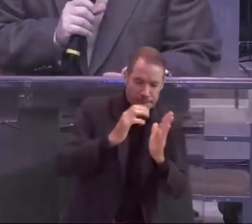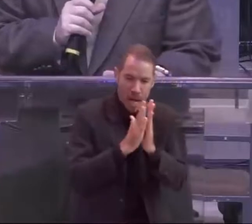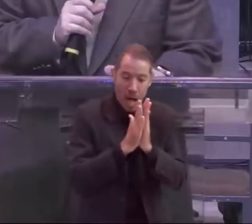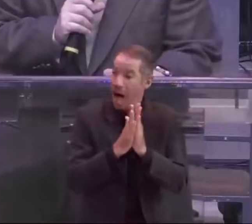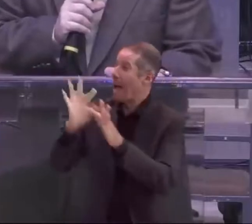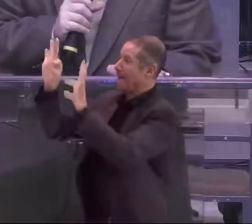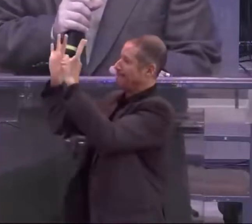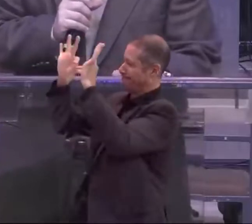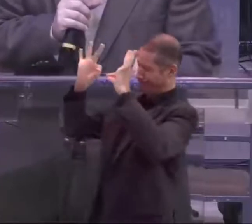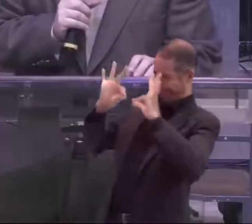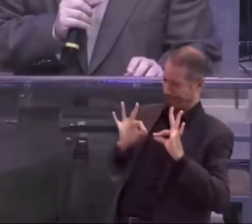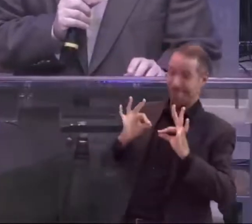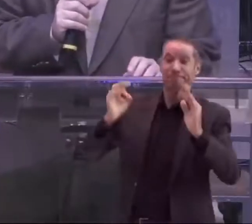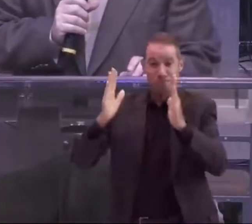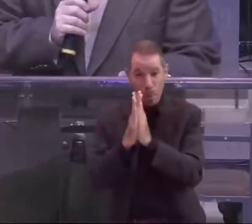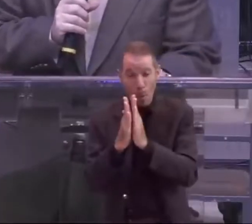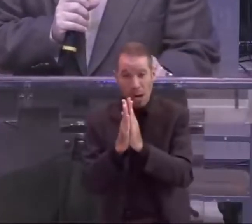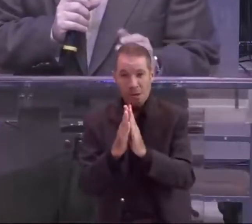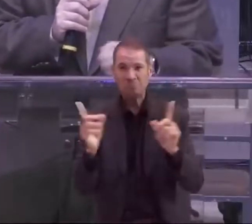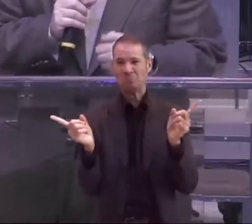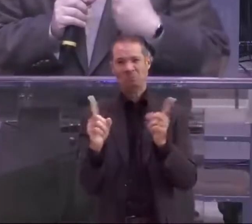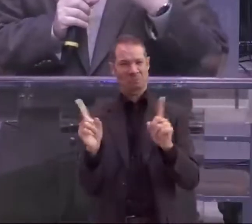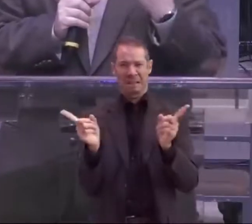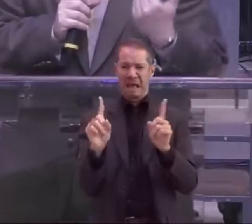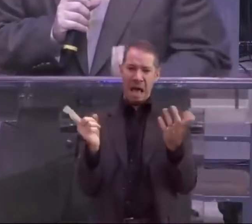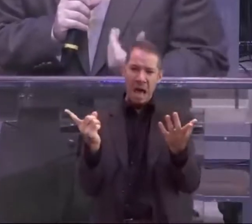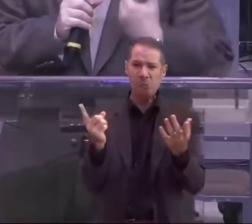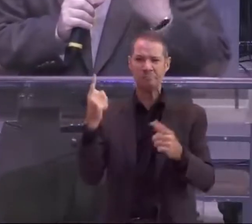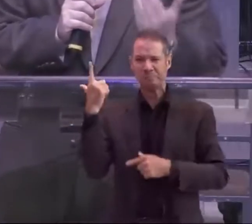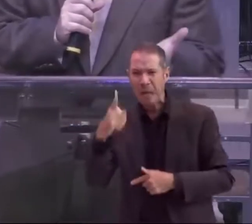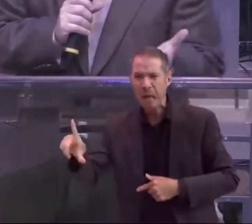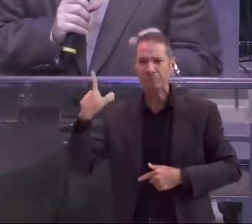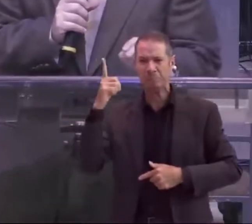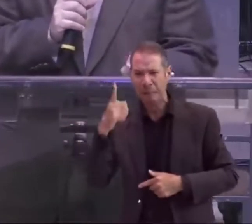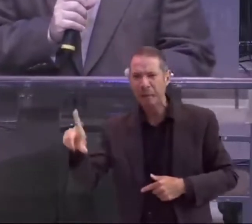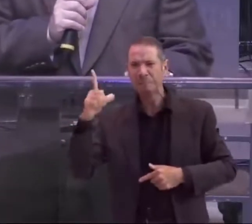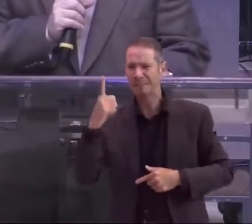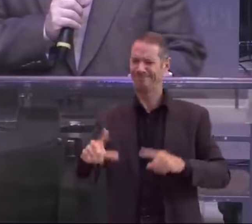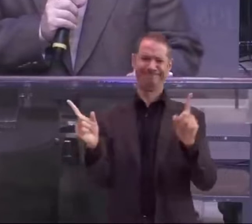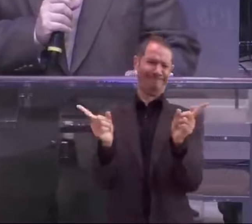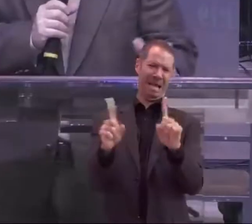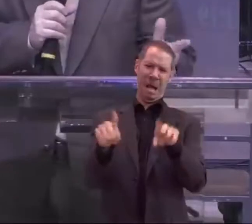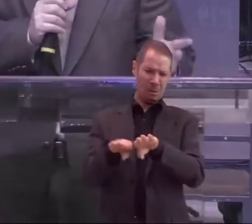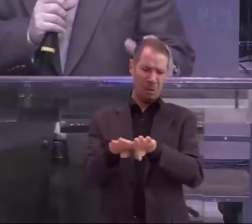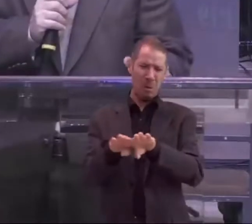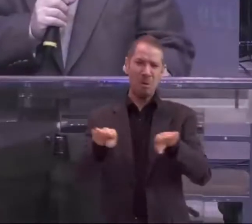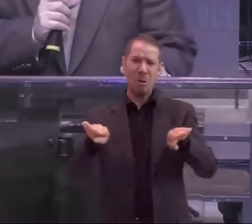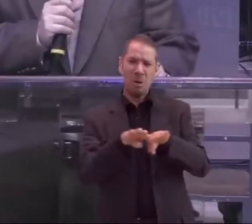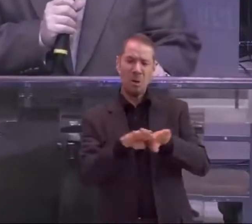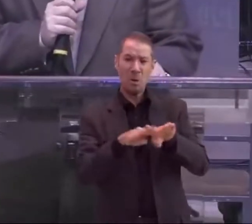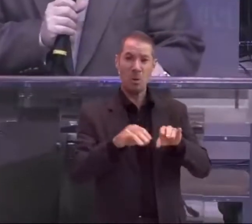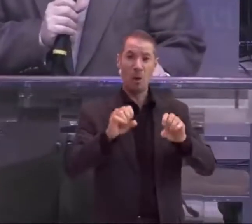recompensará. E quando orarem, não fiquem sempre repetindo a mesma coisa, como fazem